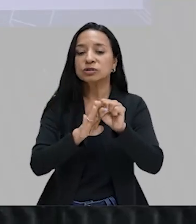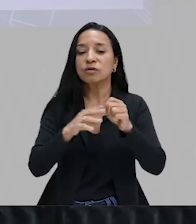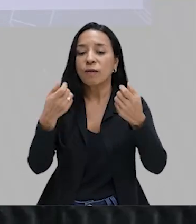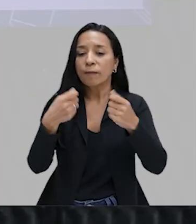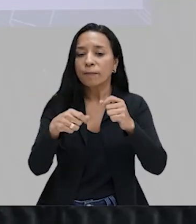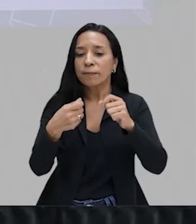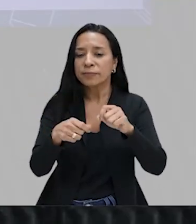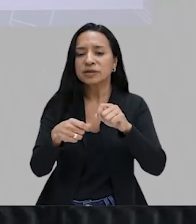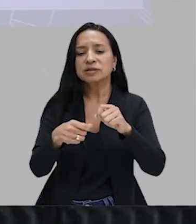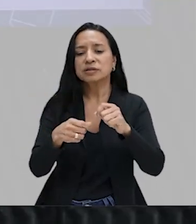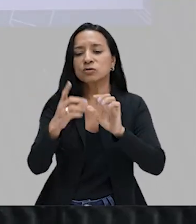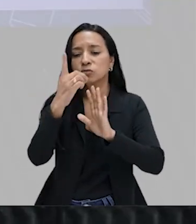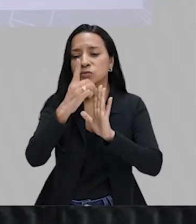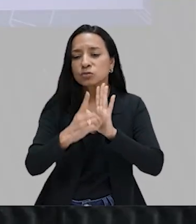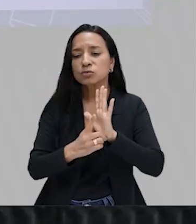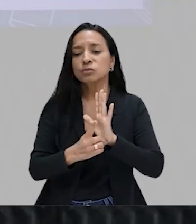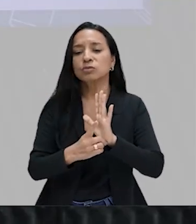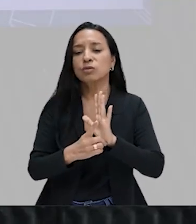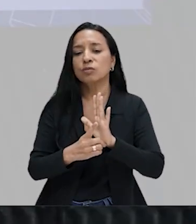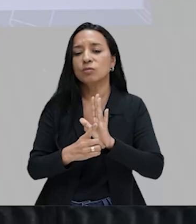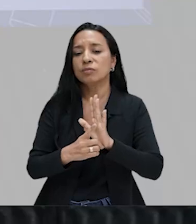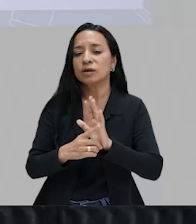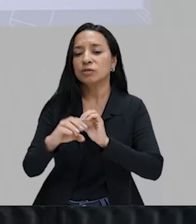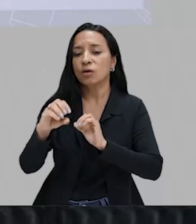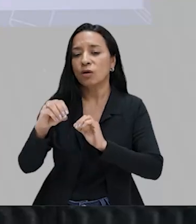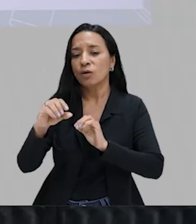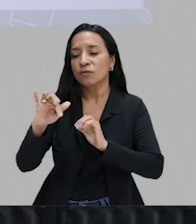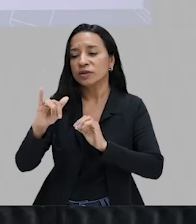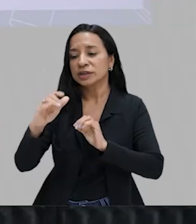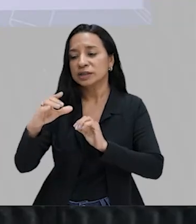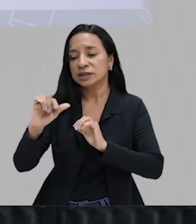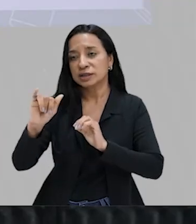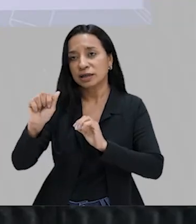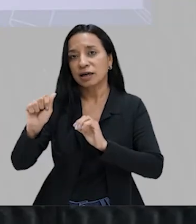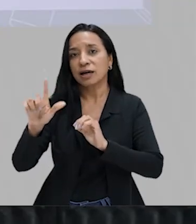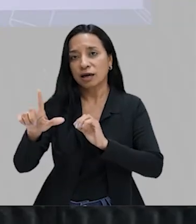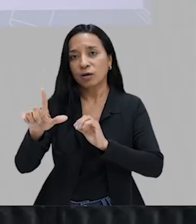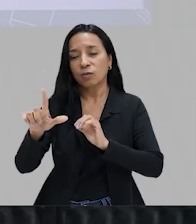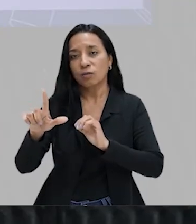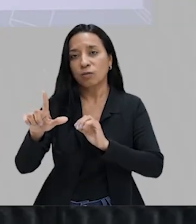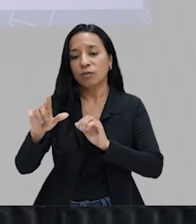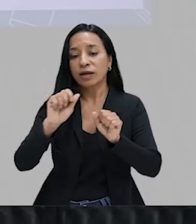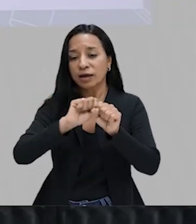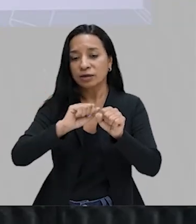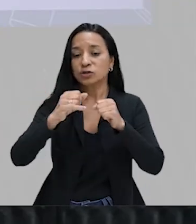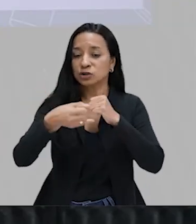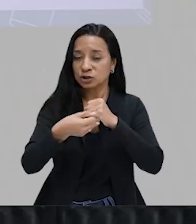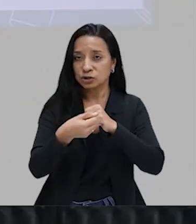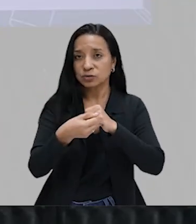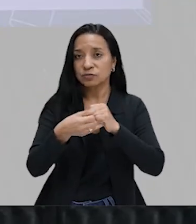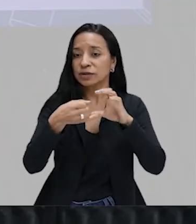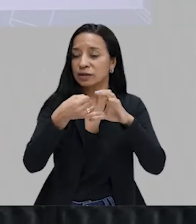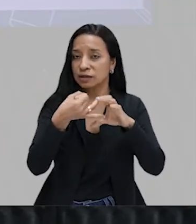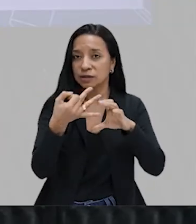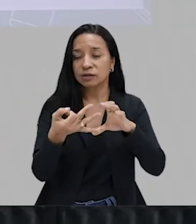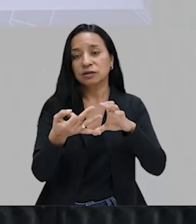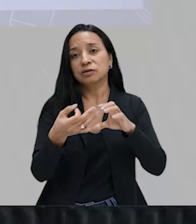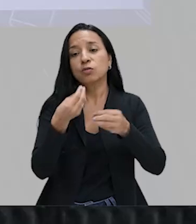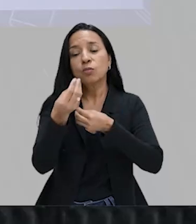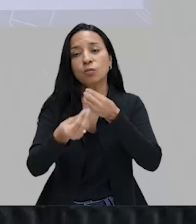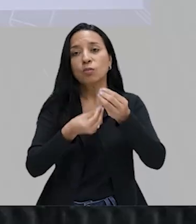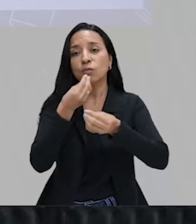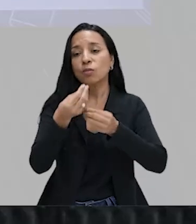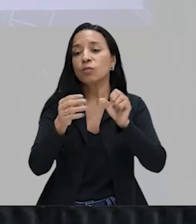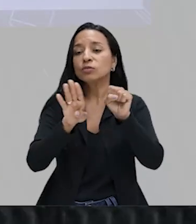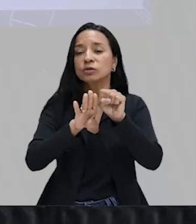documento oficial que certifique essa situação. Adjetivo. Observem que o oficial está caracterizando como